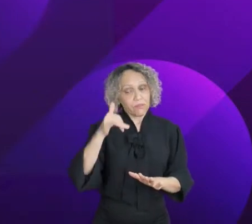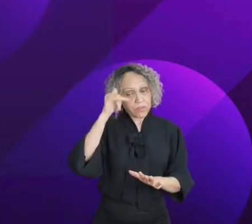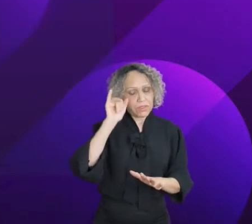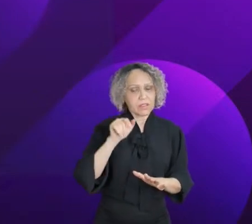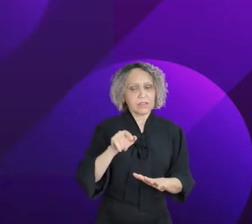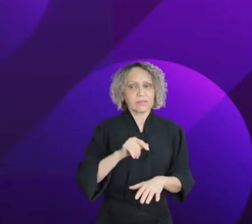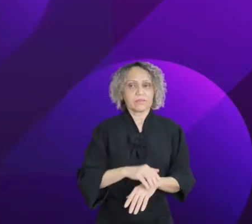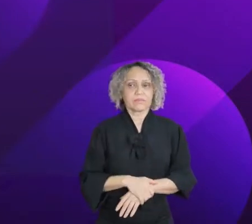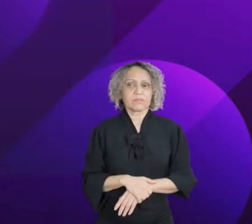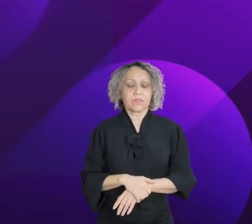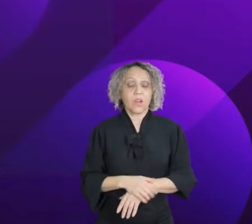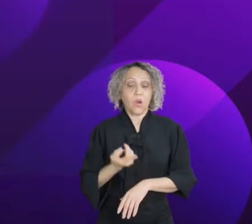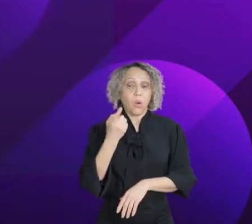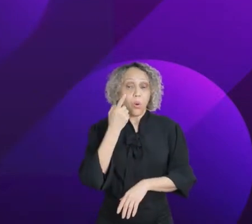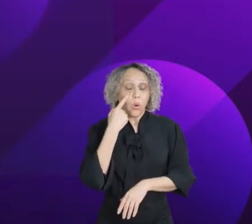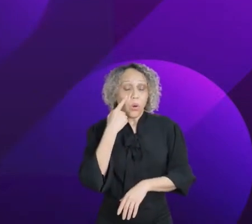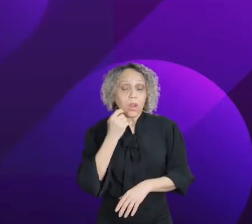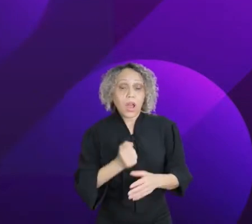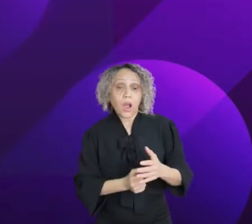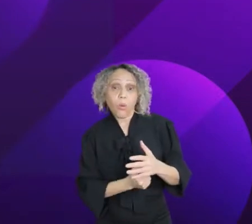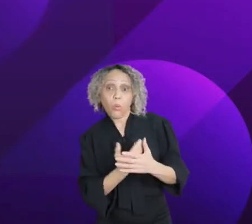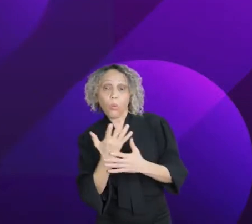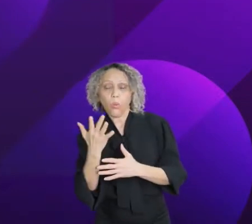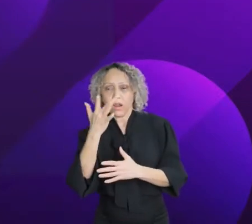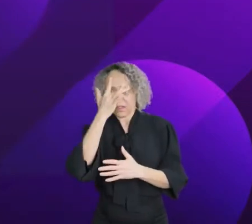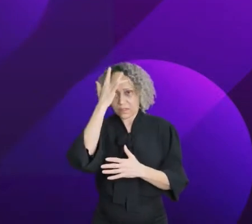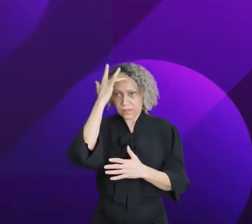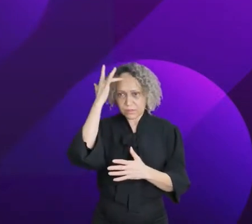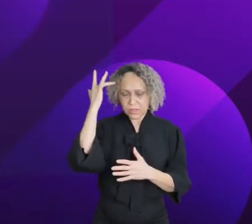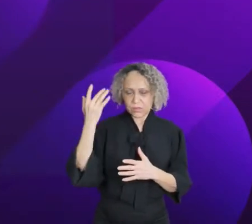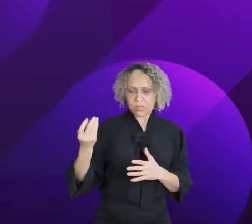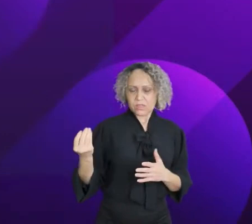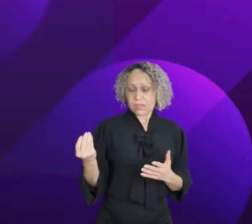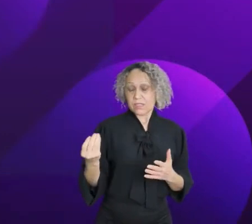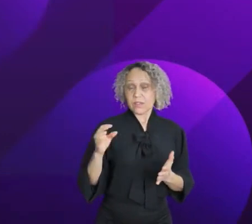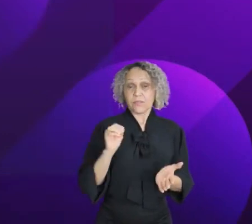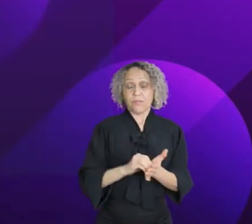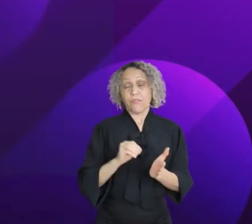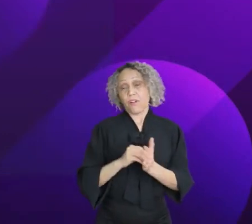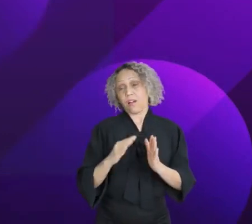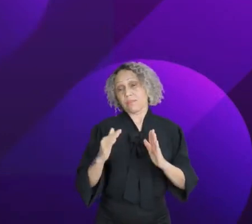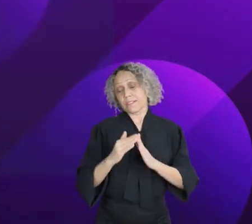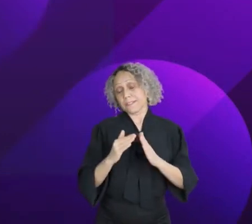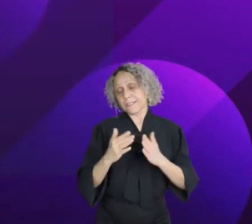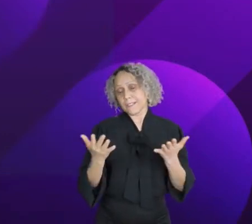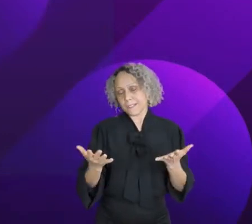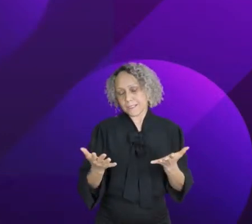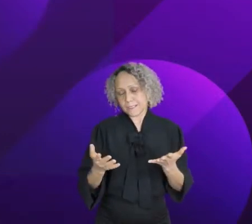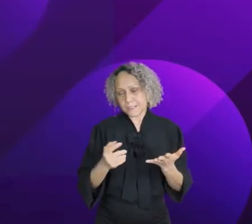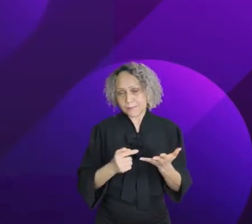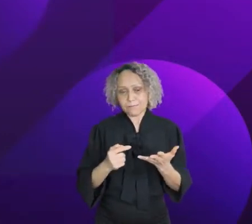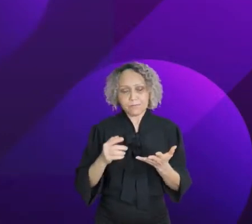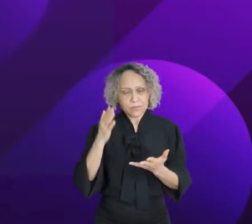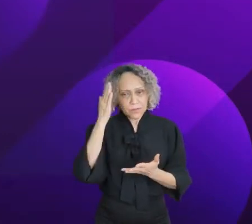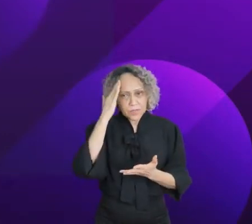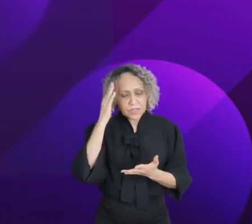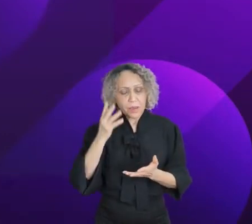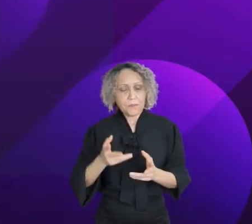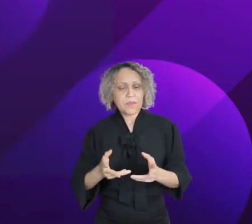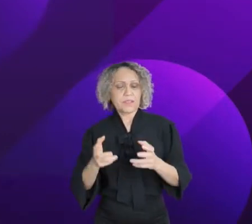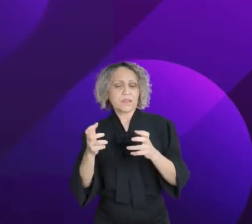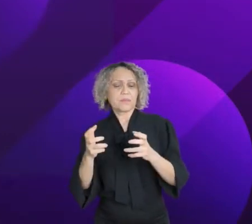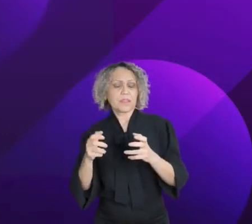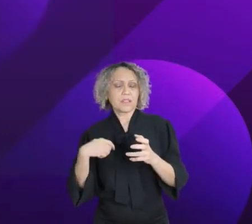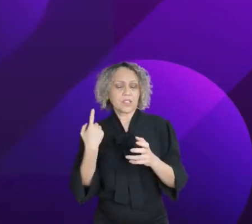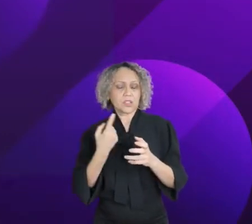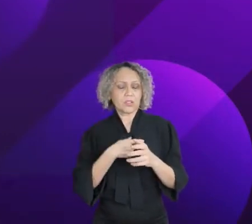qual é o quantitativo da população habitacional com esse déficit, perceber a necessidade de sermos articuladora